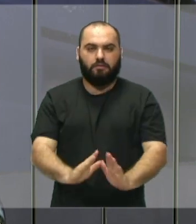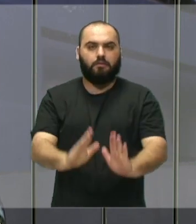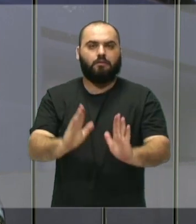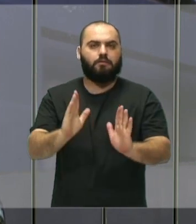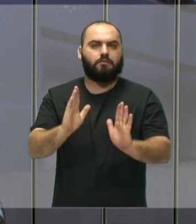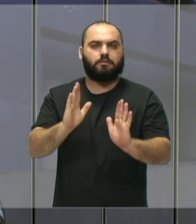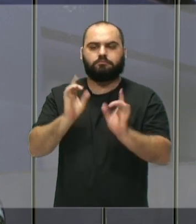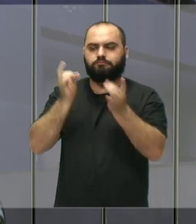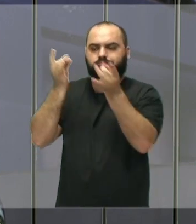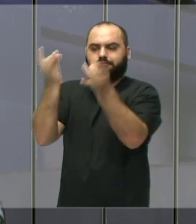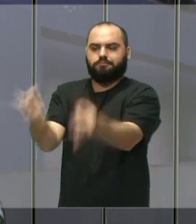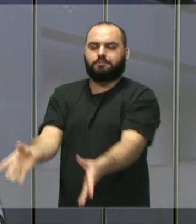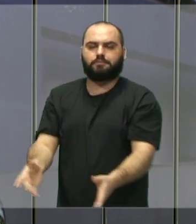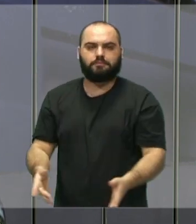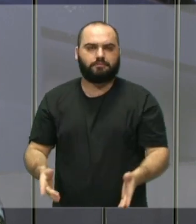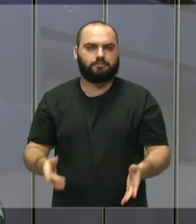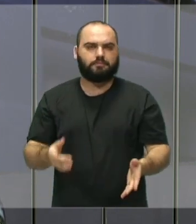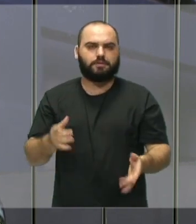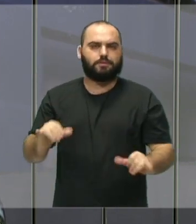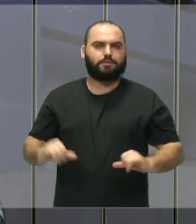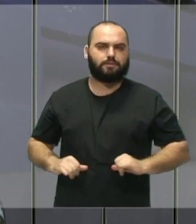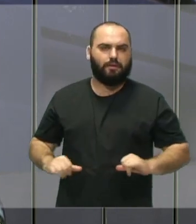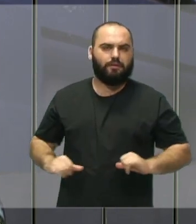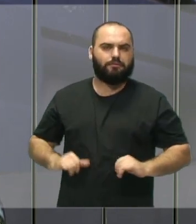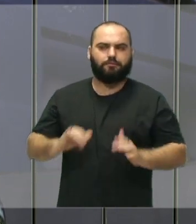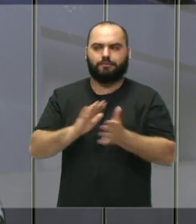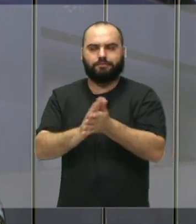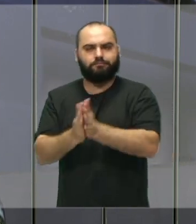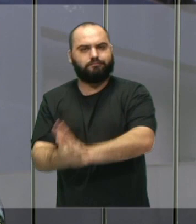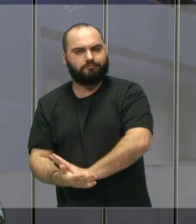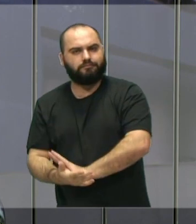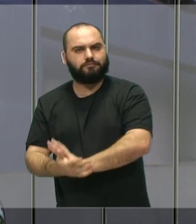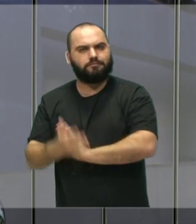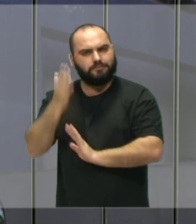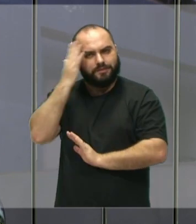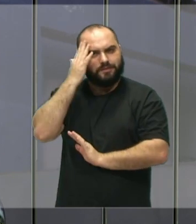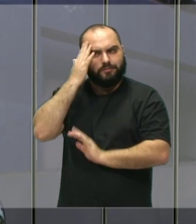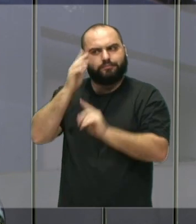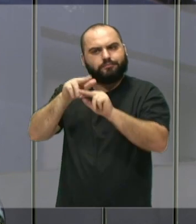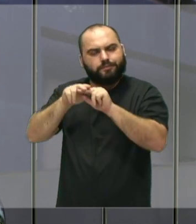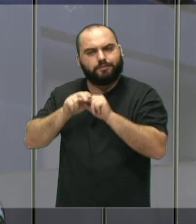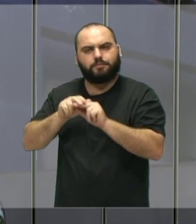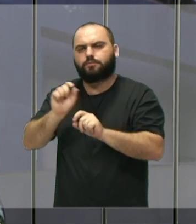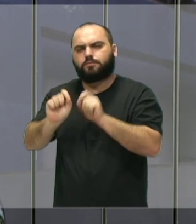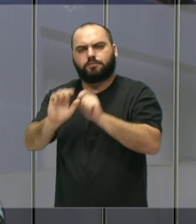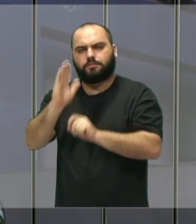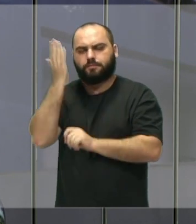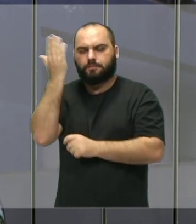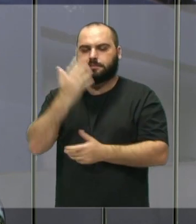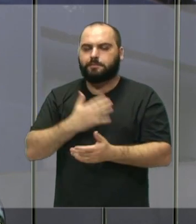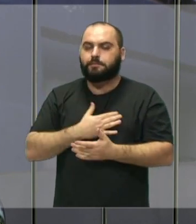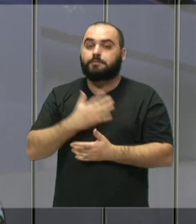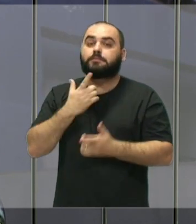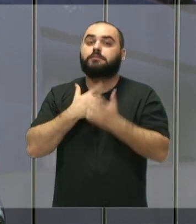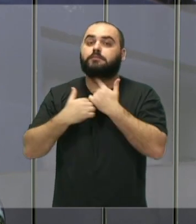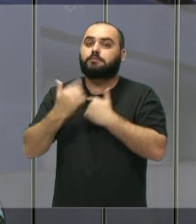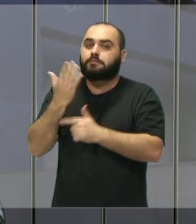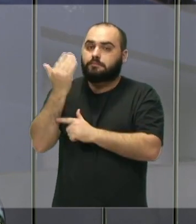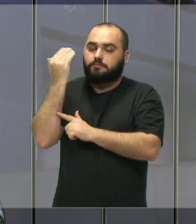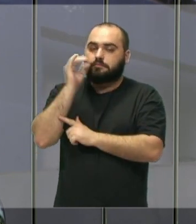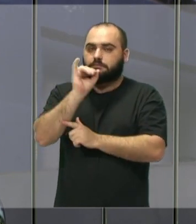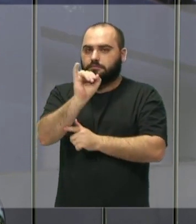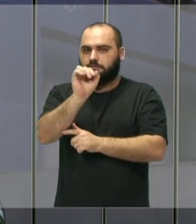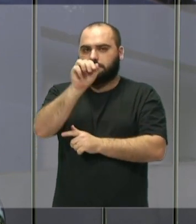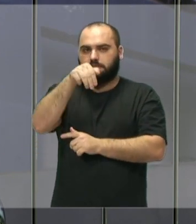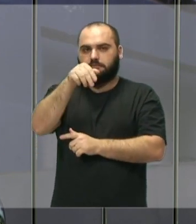jogada, que seja largada, ou que sofra abusos. Então, o que aconteceu? Quando eu tive o desejo muito forte do Implanon,